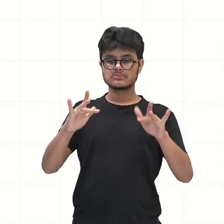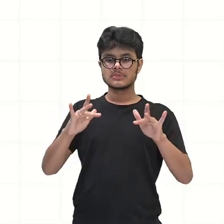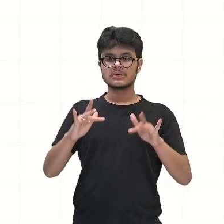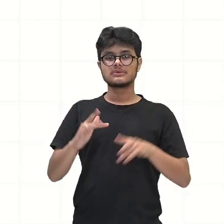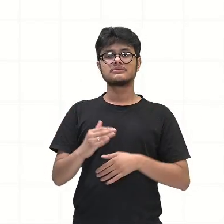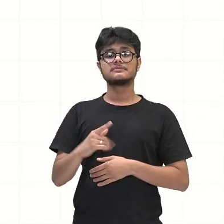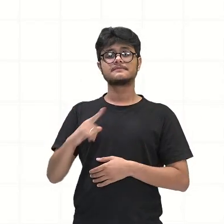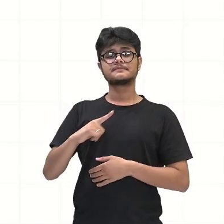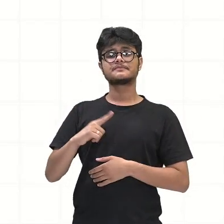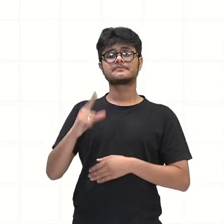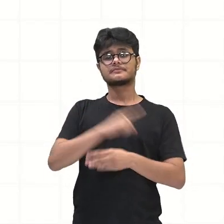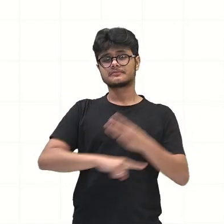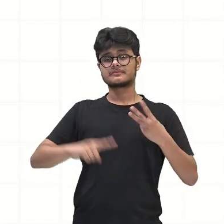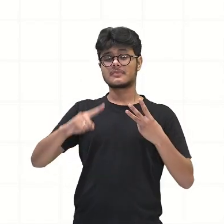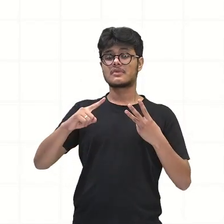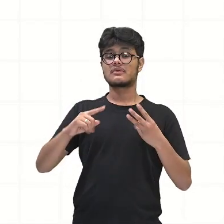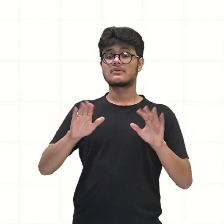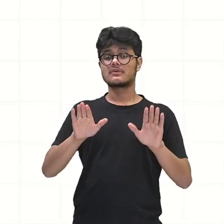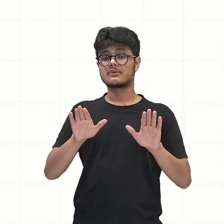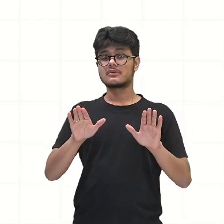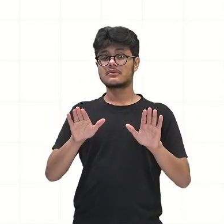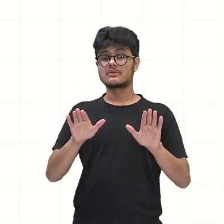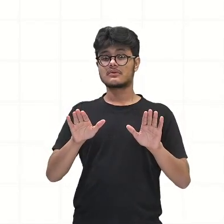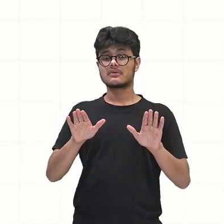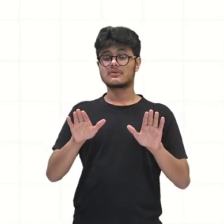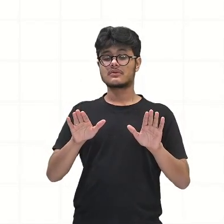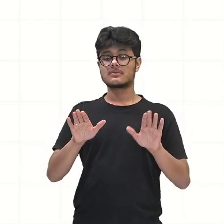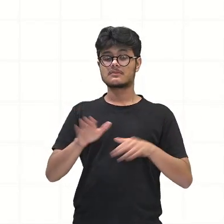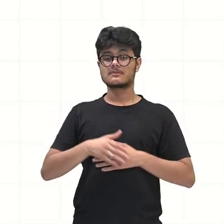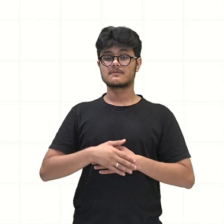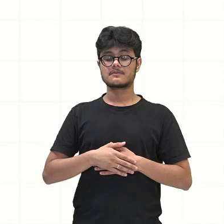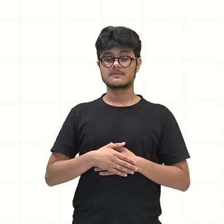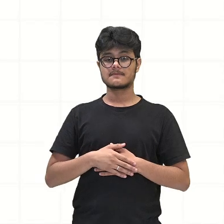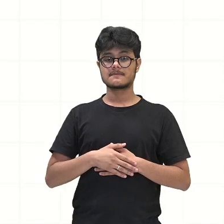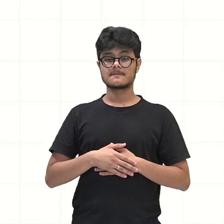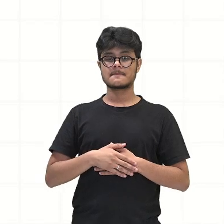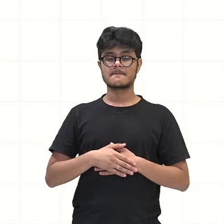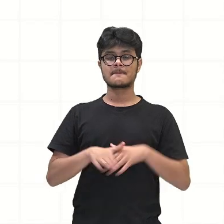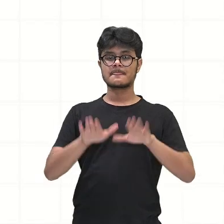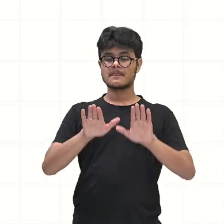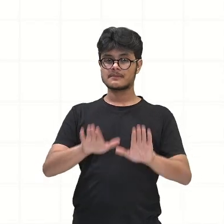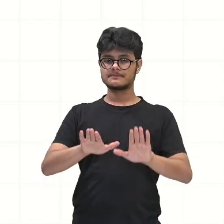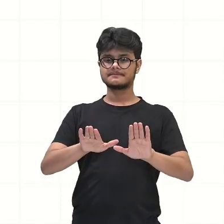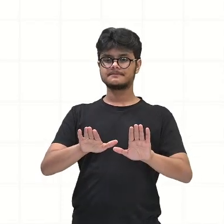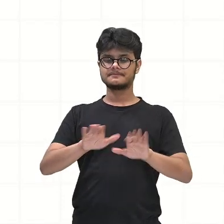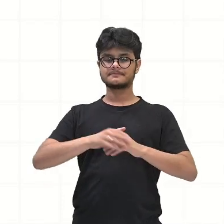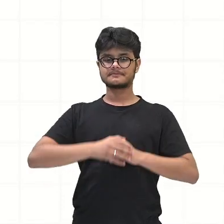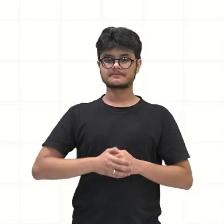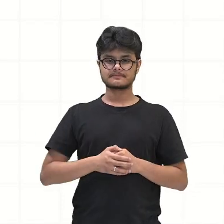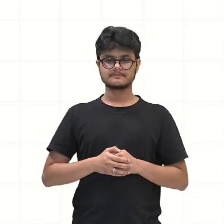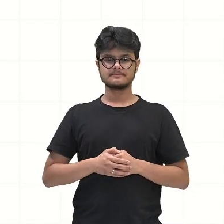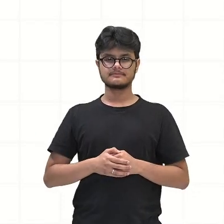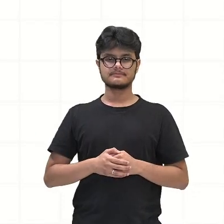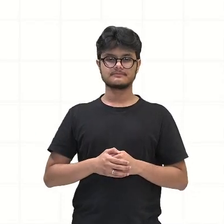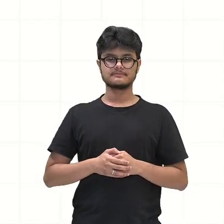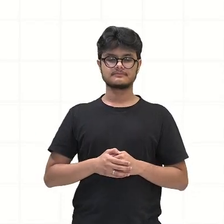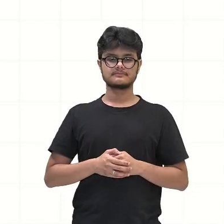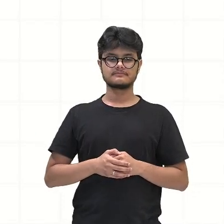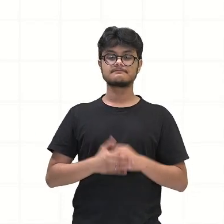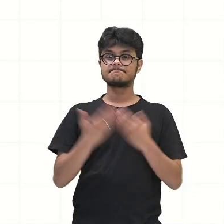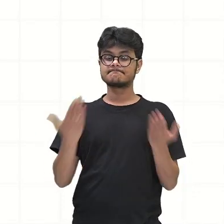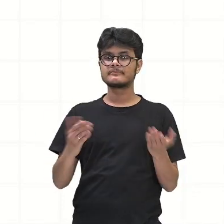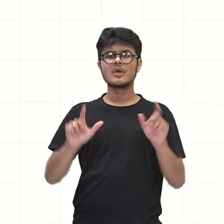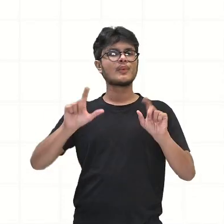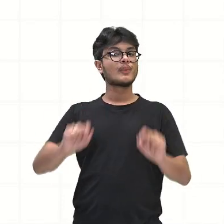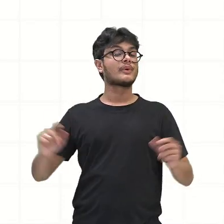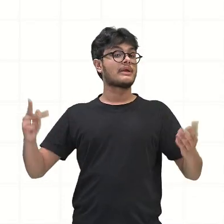coroa e na terceira cara, ou coroa e coroa. Então, o evento C, eu vou chamar de evento, o que